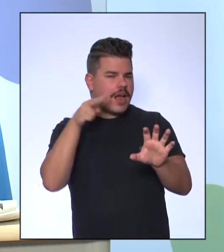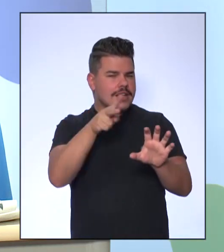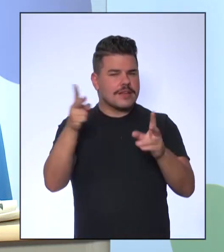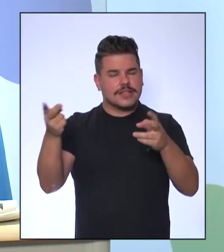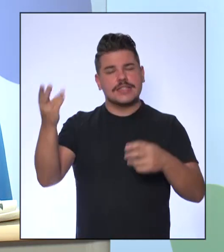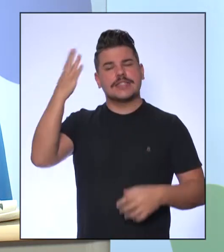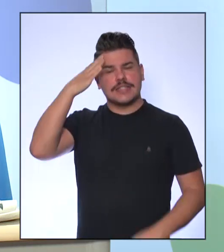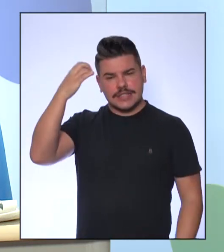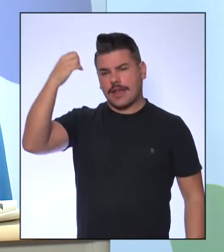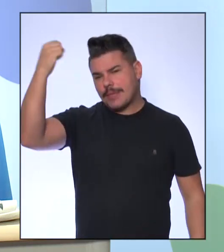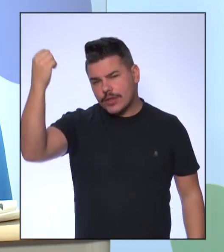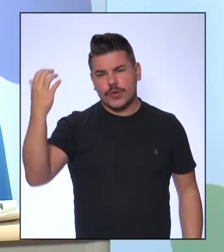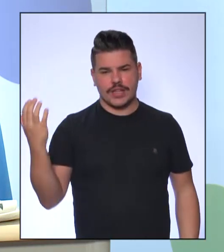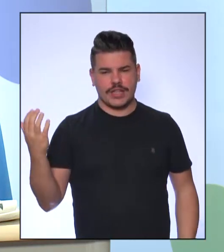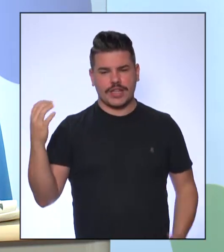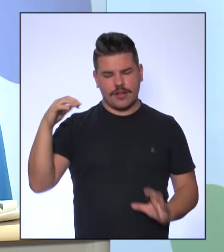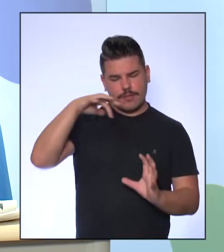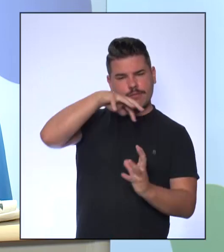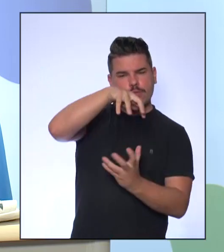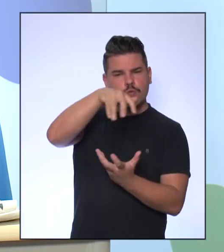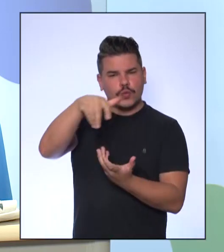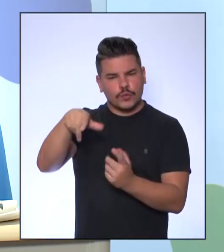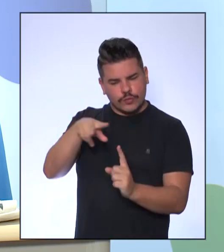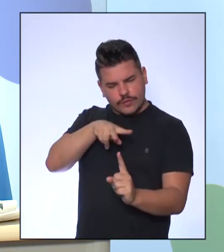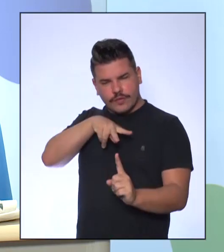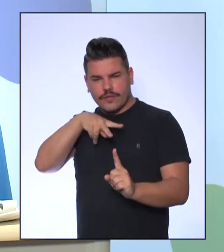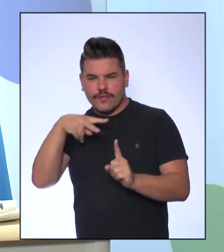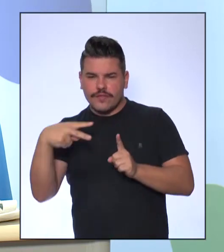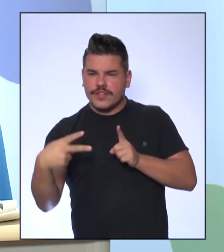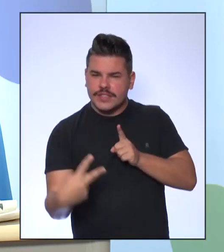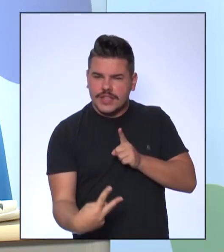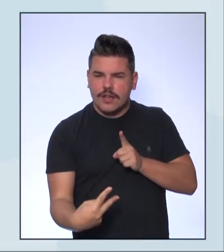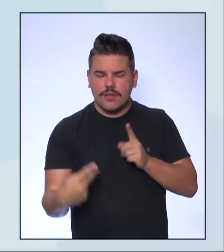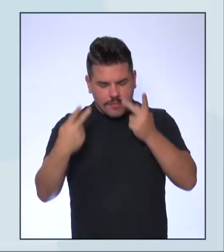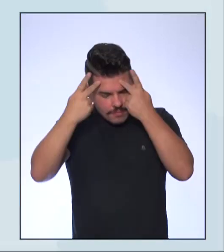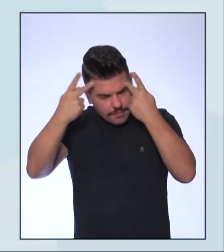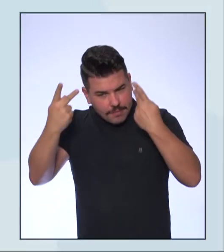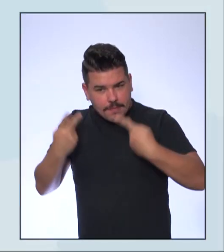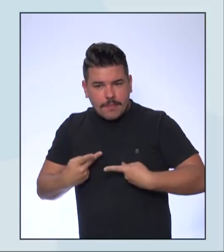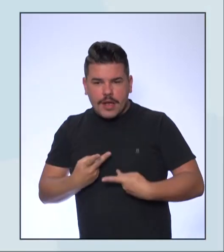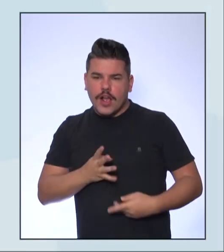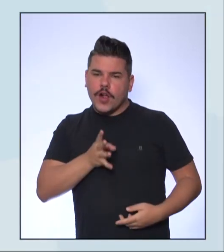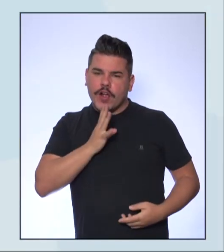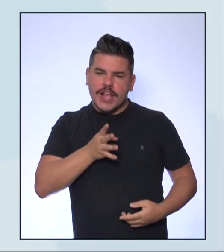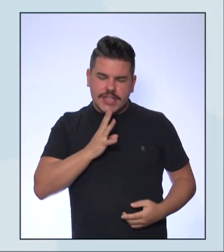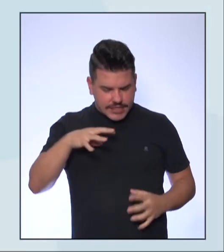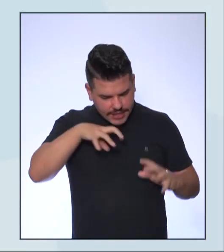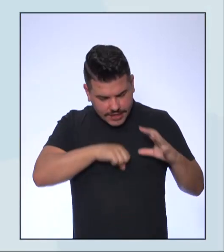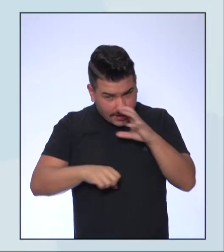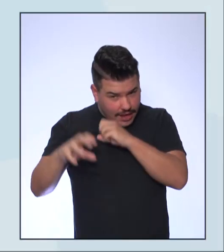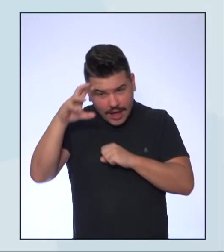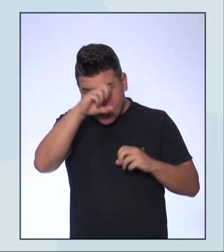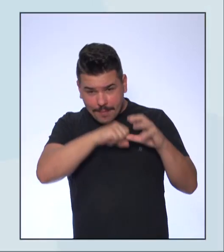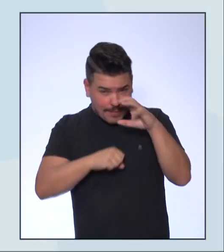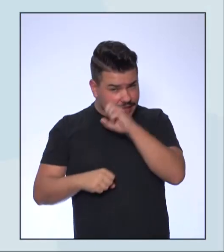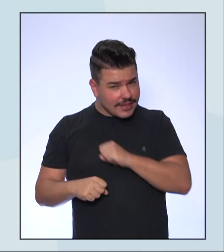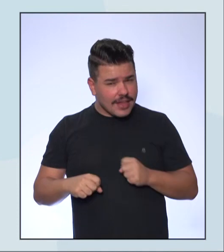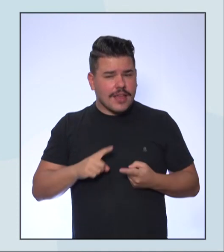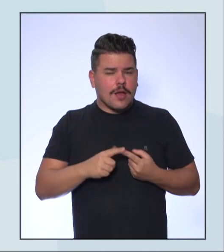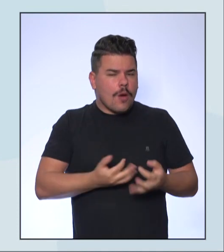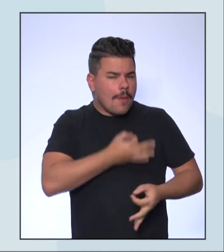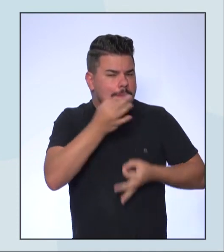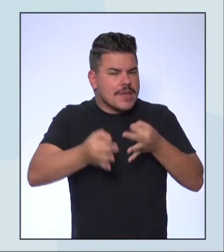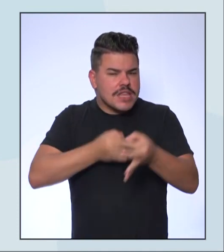sabedoria, como visão de mundo, como busca pelo conhecimento, como atitude crítica e questionadora, como sistema